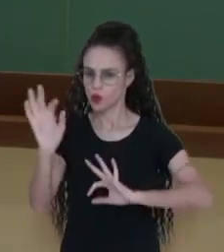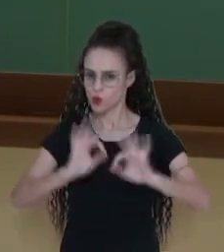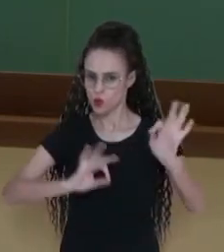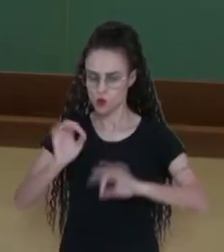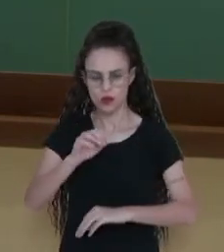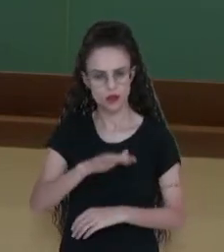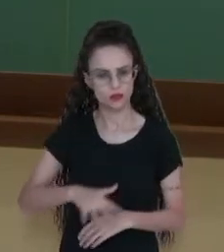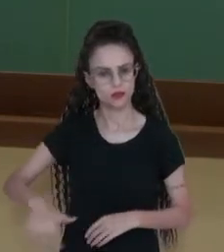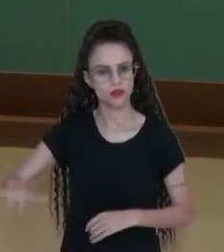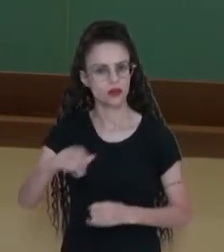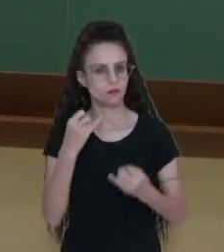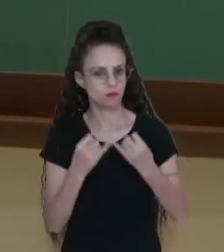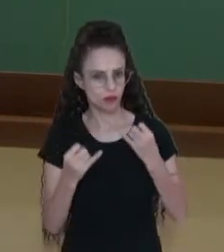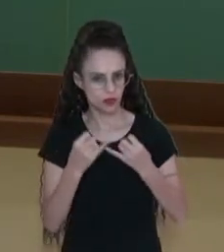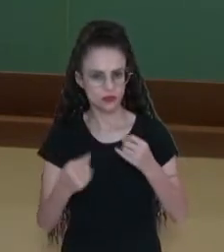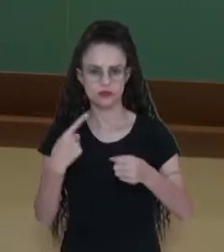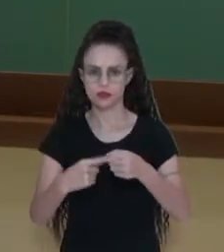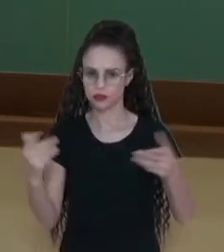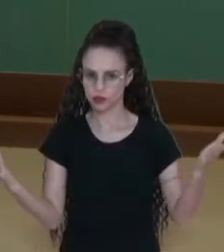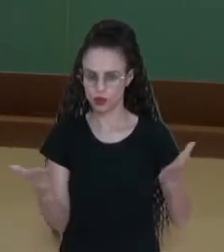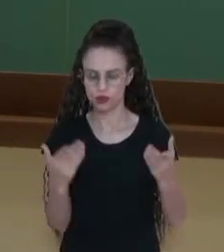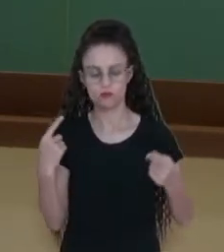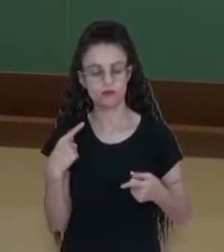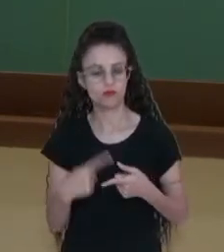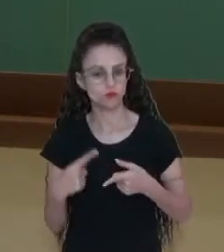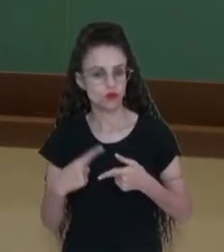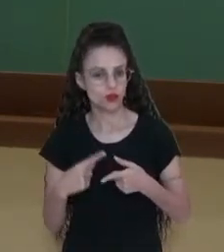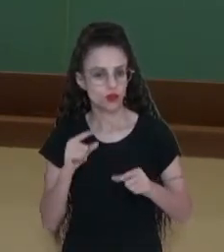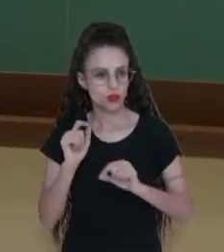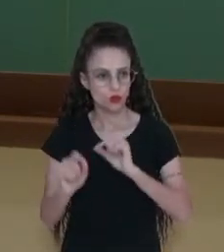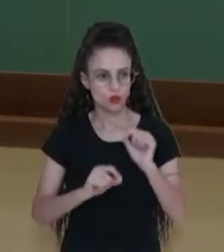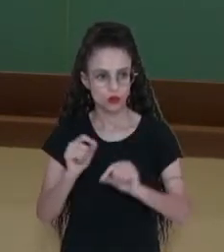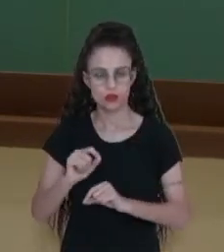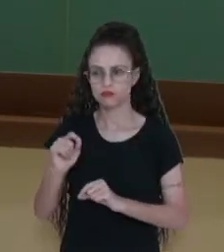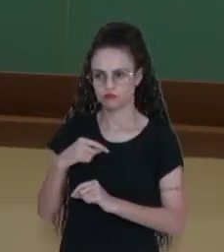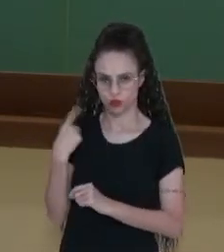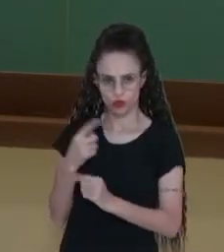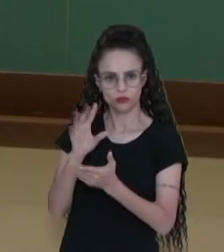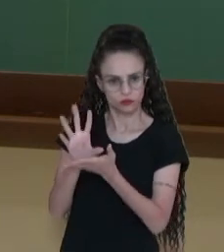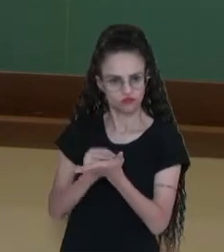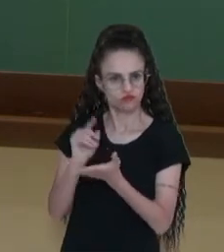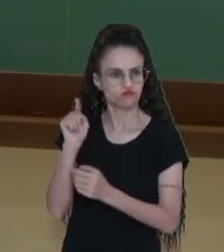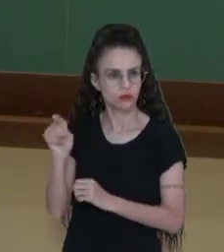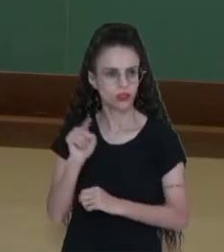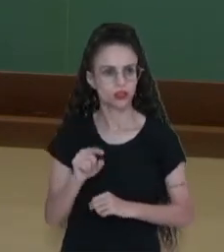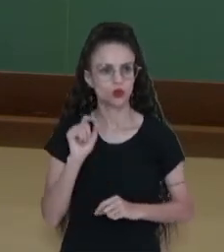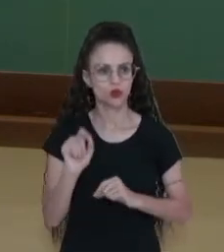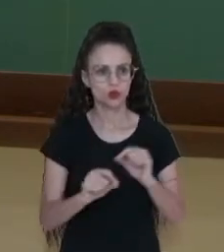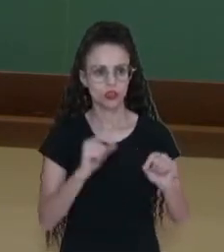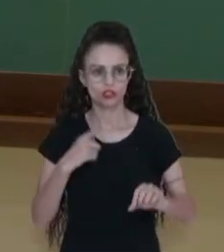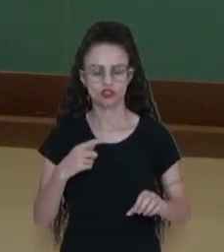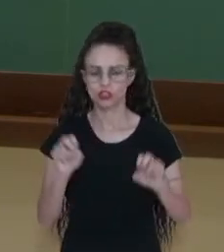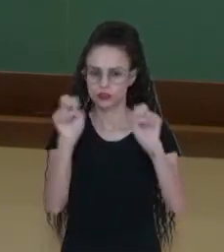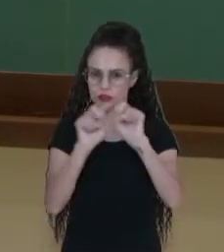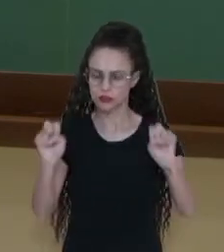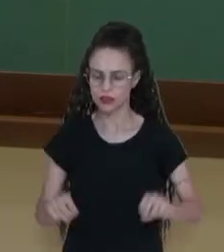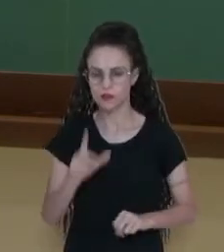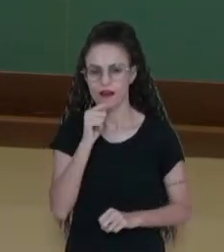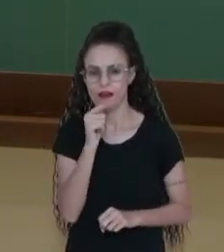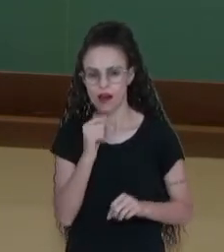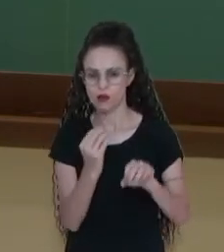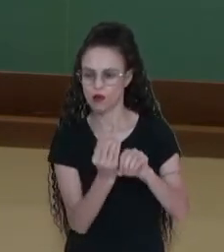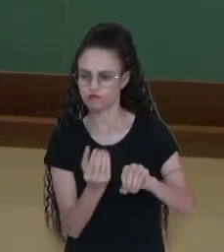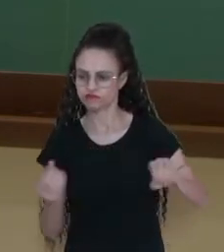organizacional, muito parecido com a cidade que nós temos hoje, porque nós nos inspiramos neles. E o que eles tinham? Aquedutos, sistema fluvial, ou